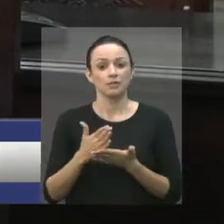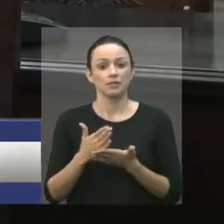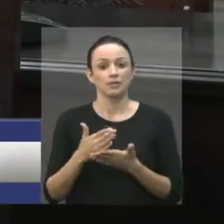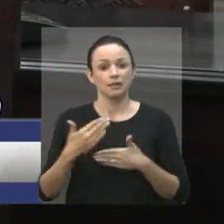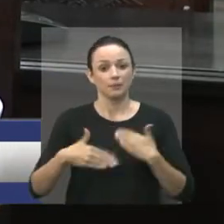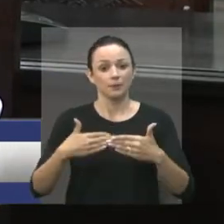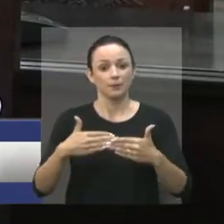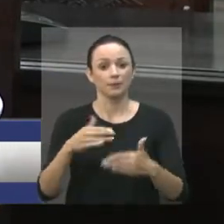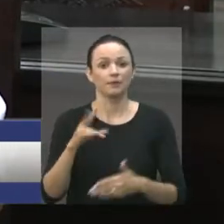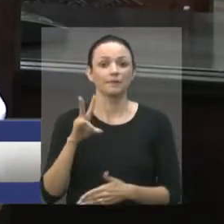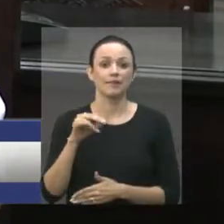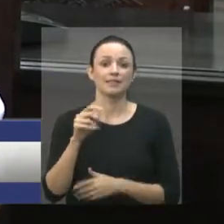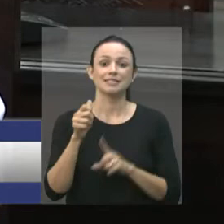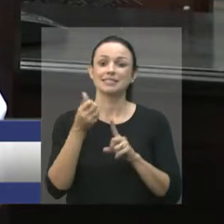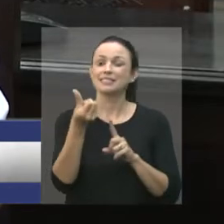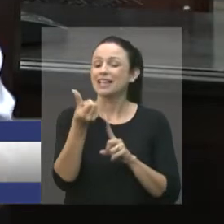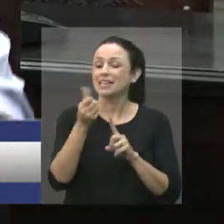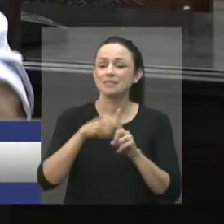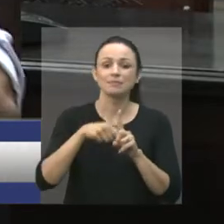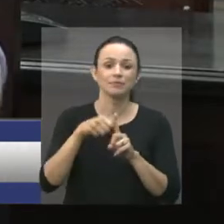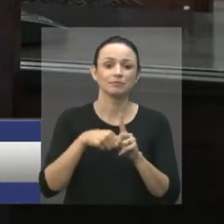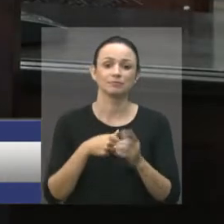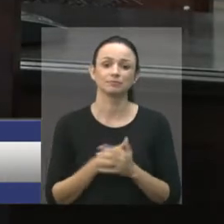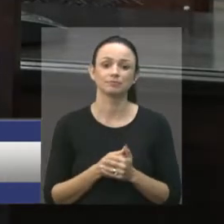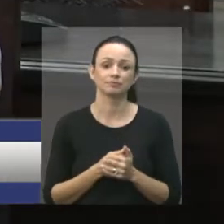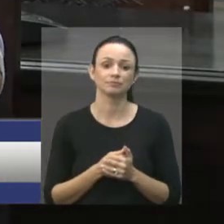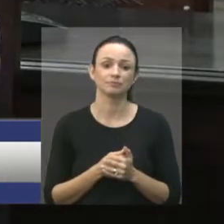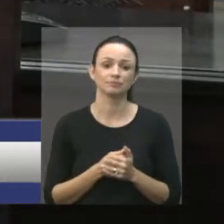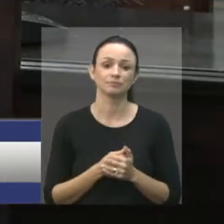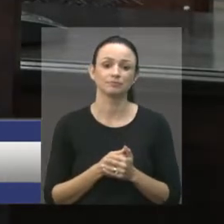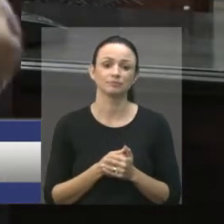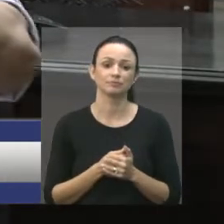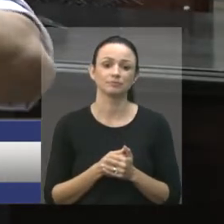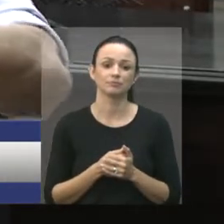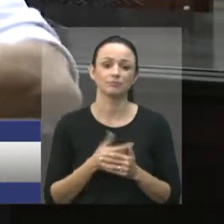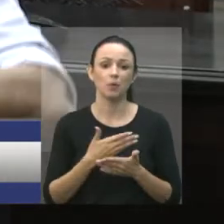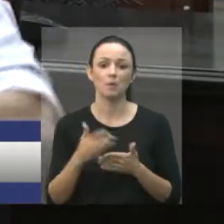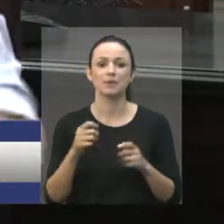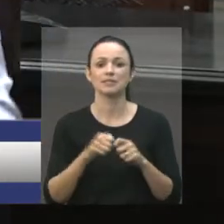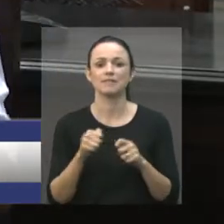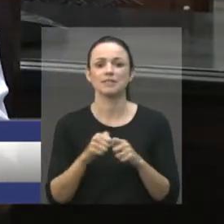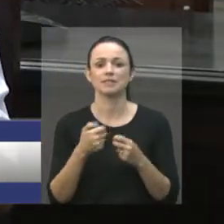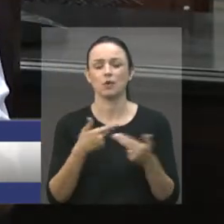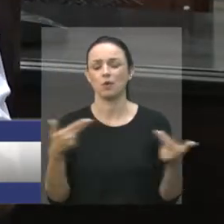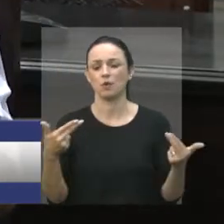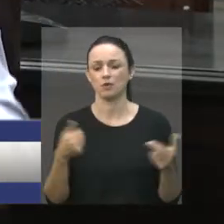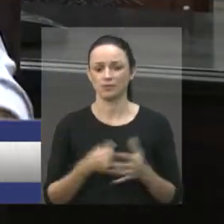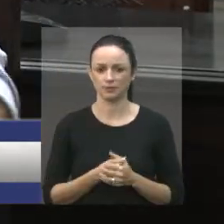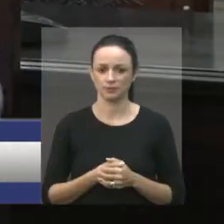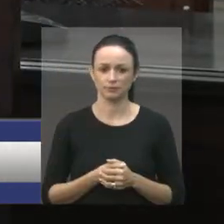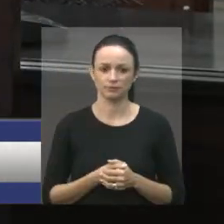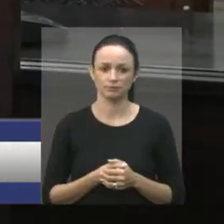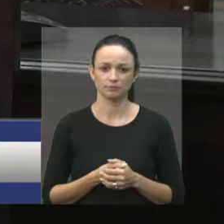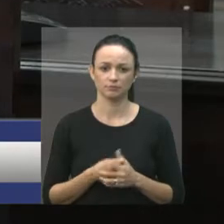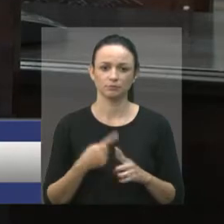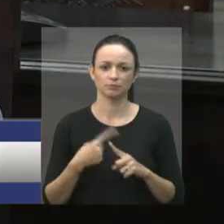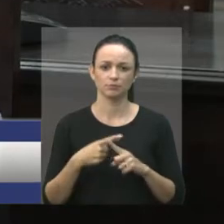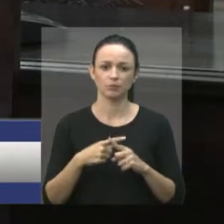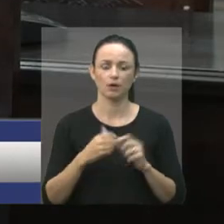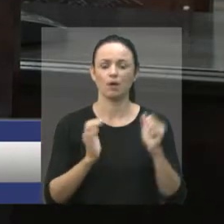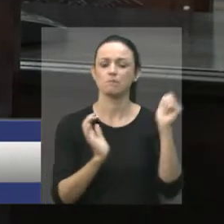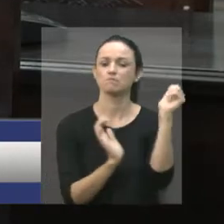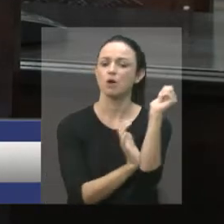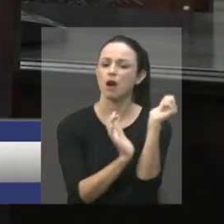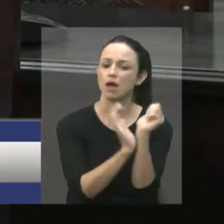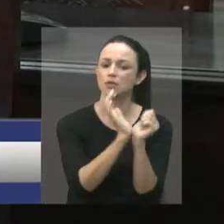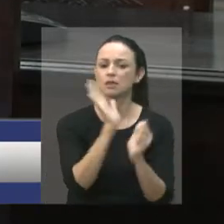senhor, vai 6 meses para começar a fazer alguma coisa, por causa da burocracia que